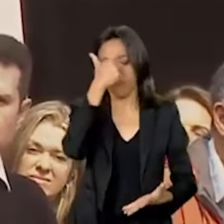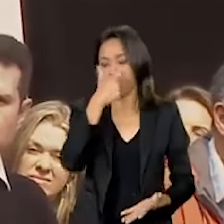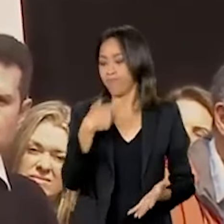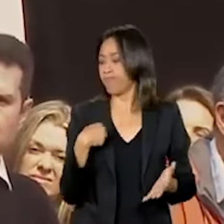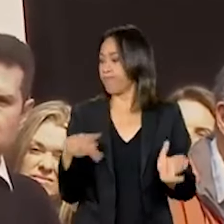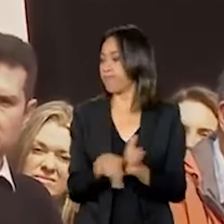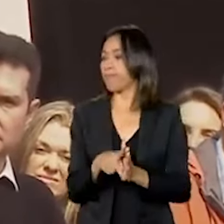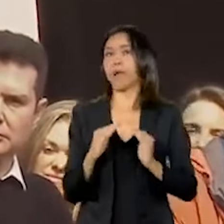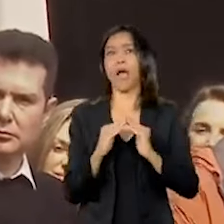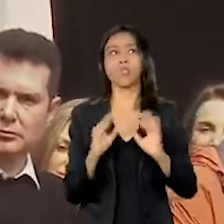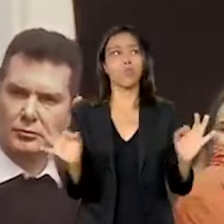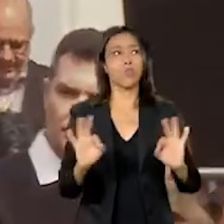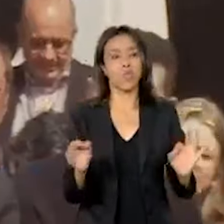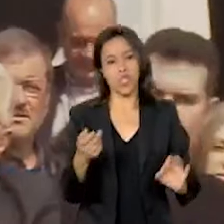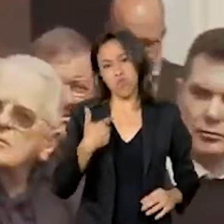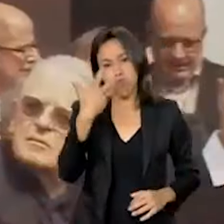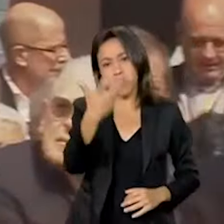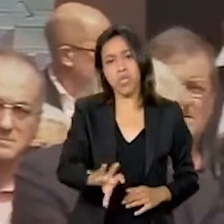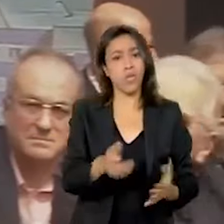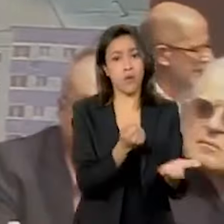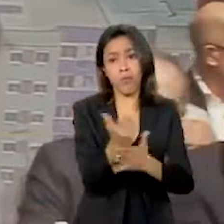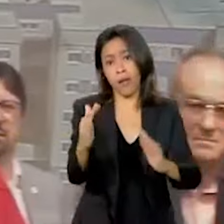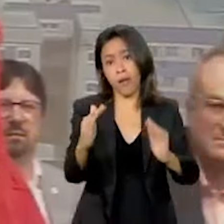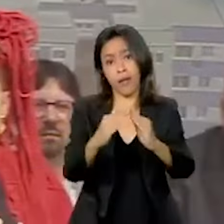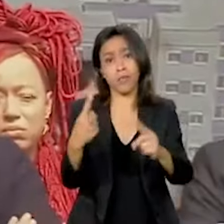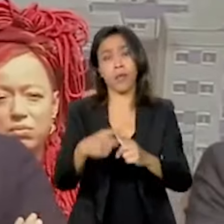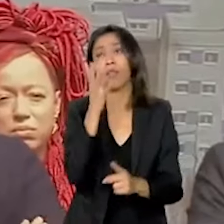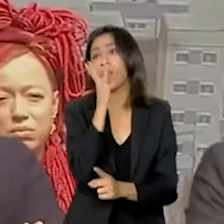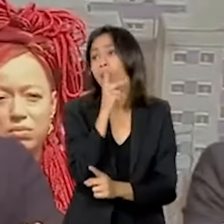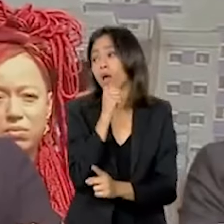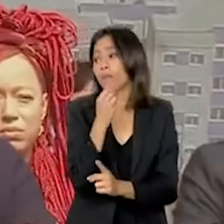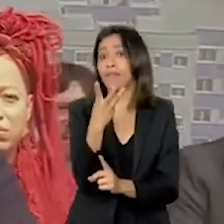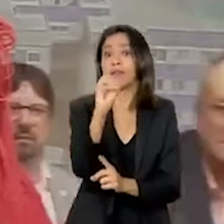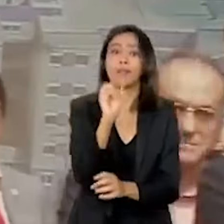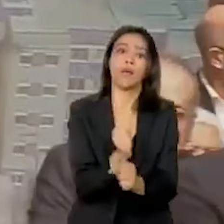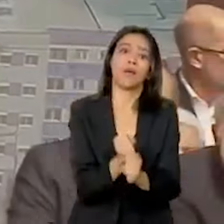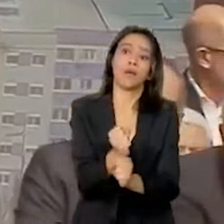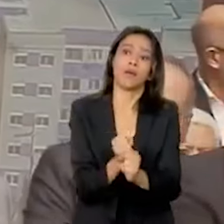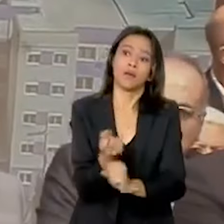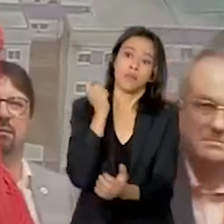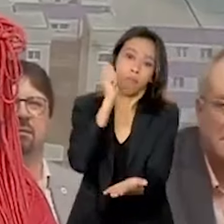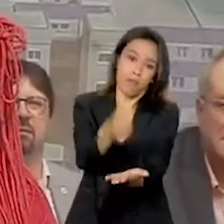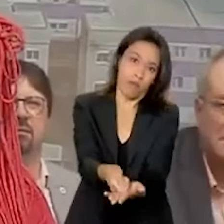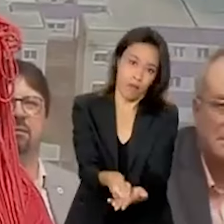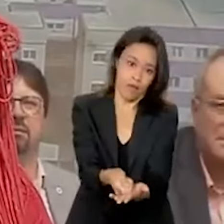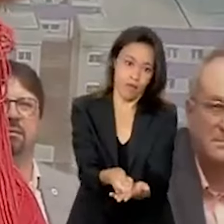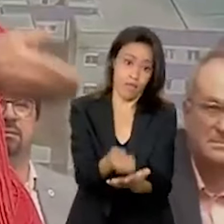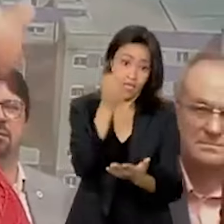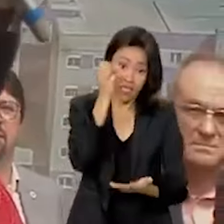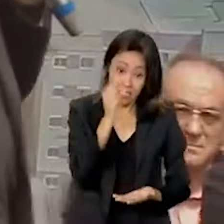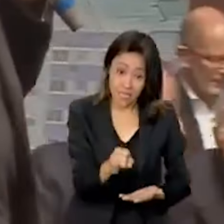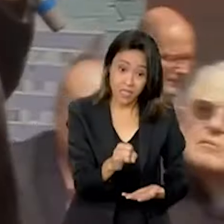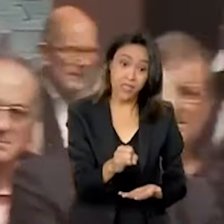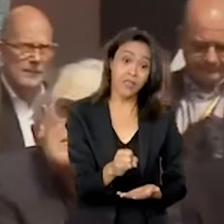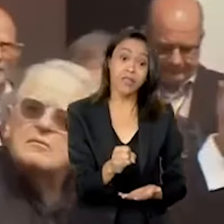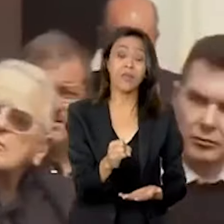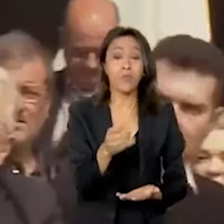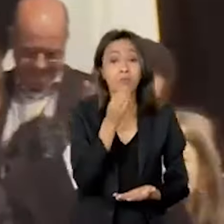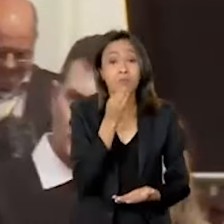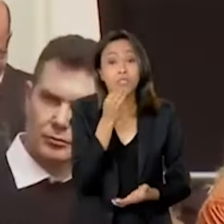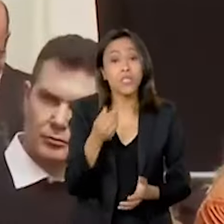E eu não queria comprar casa porque demorava 30 anos para pagar. Se eu não fosse temor, eu teria